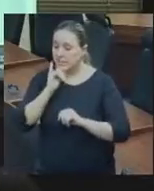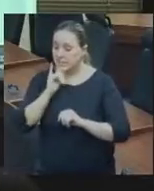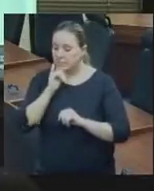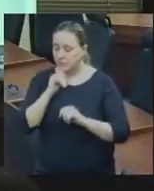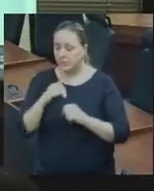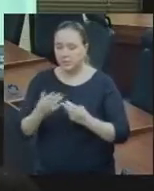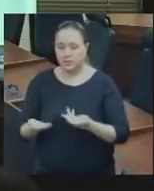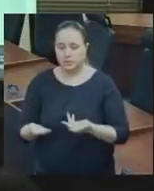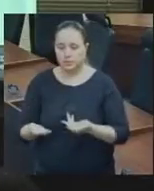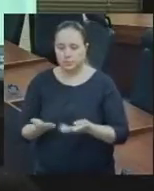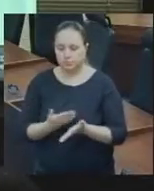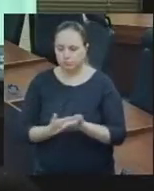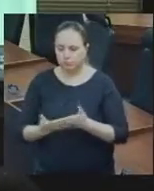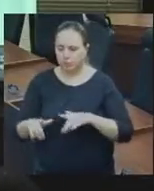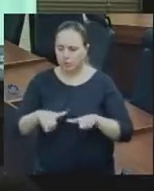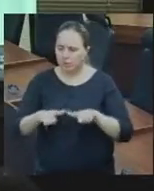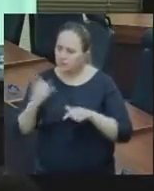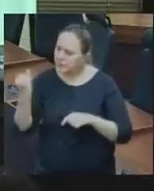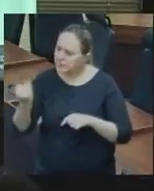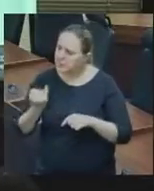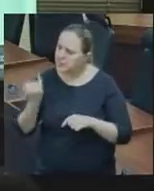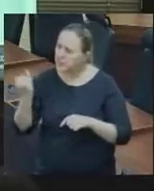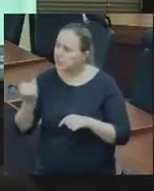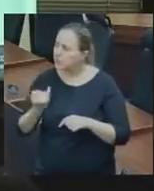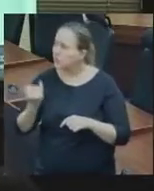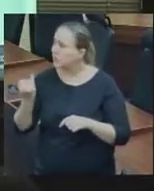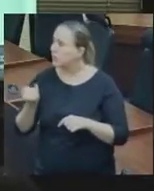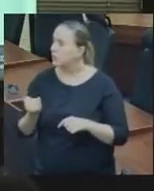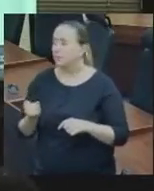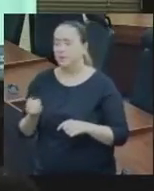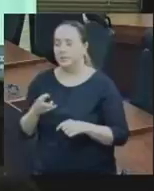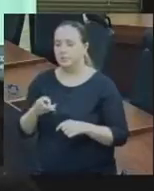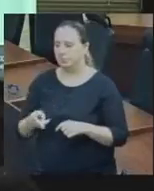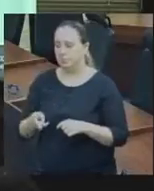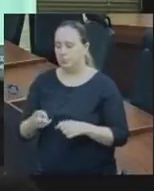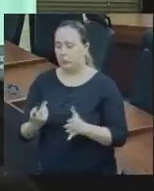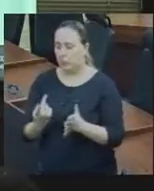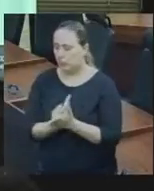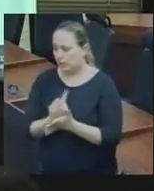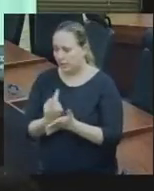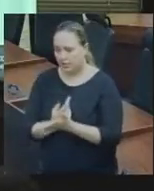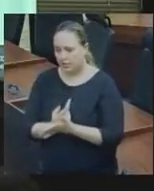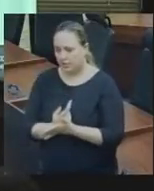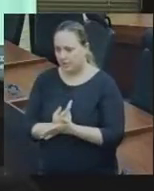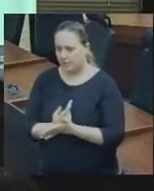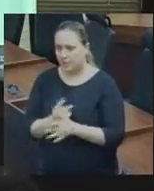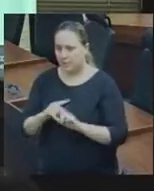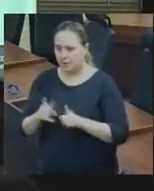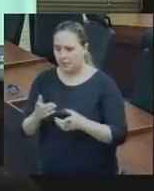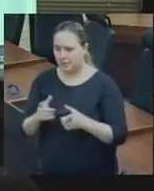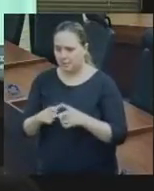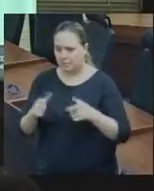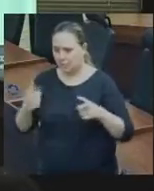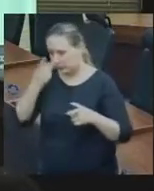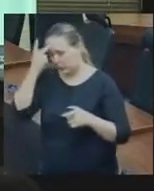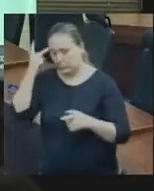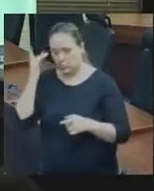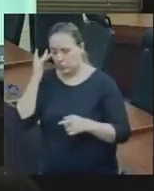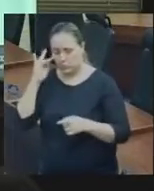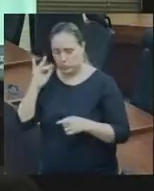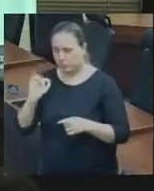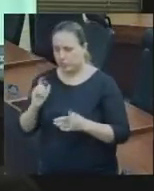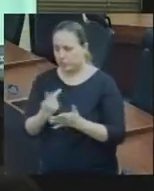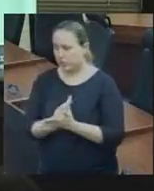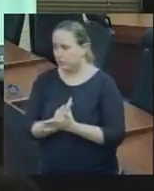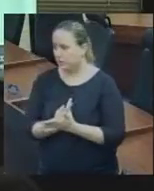extremamente importante e que está em pleno vapor funcionando sendo aplicada mas que a maior parte das pessoas não sabe que está